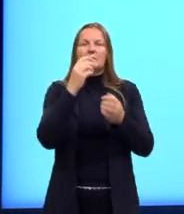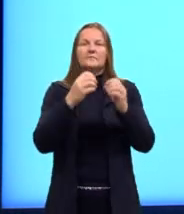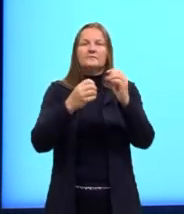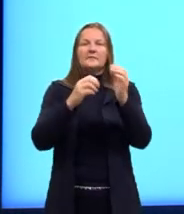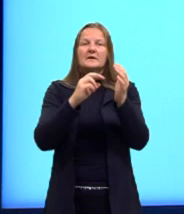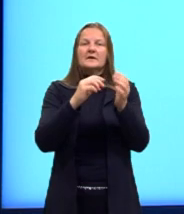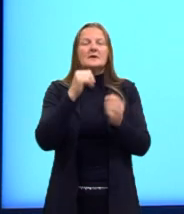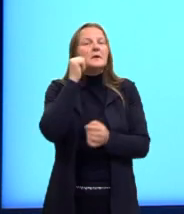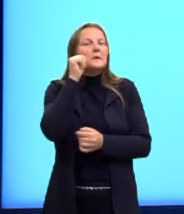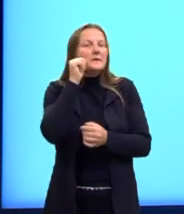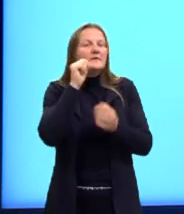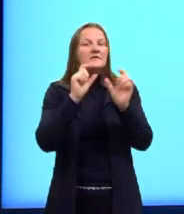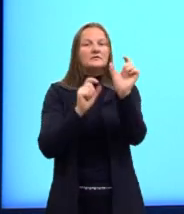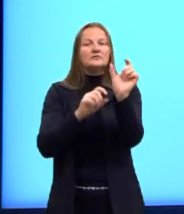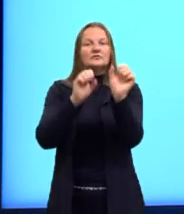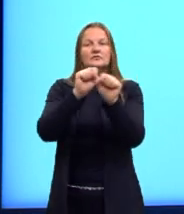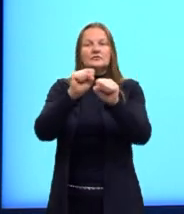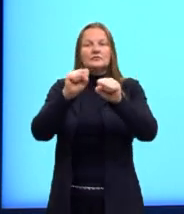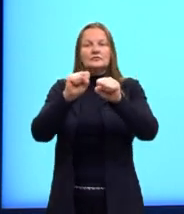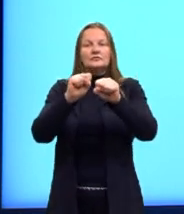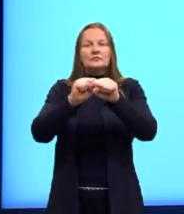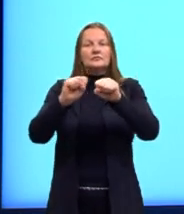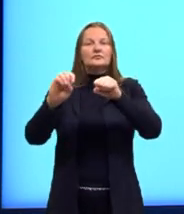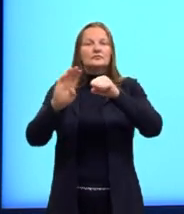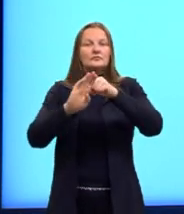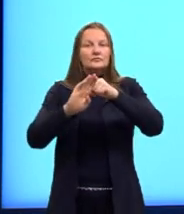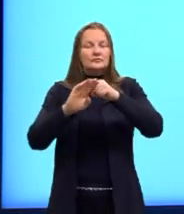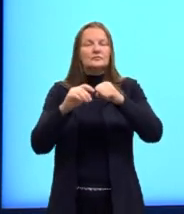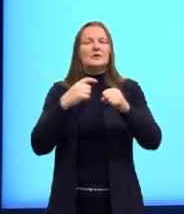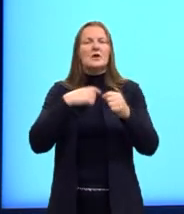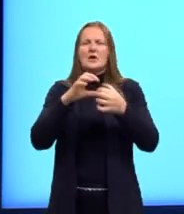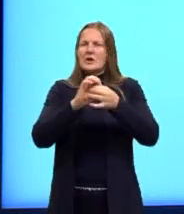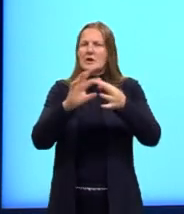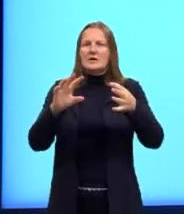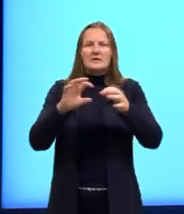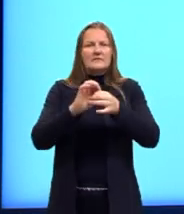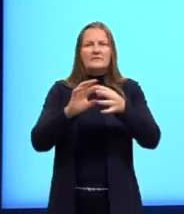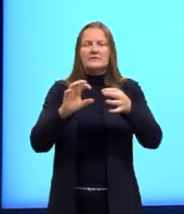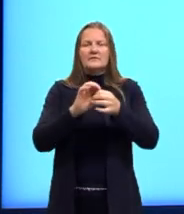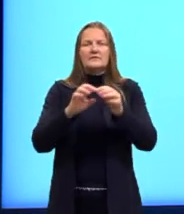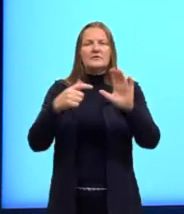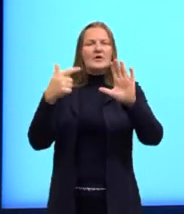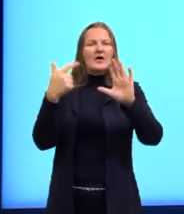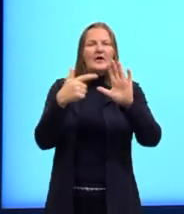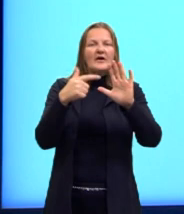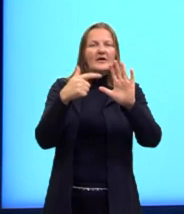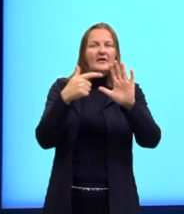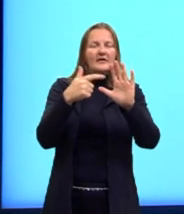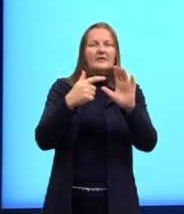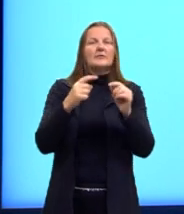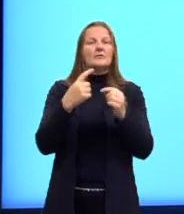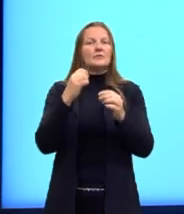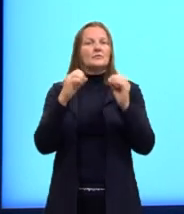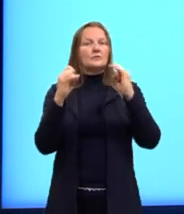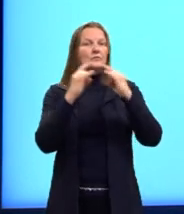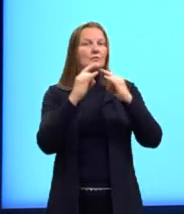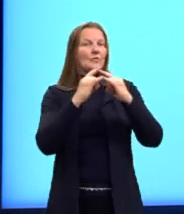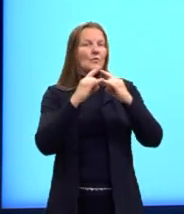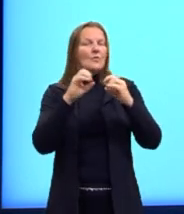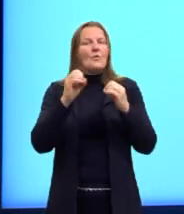na literatura né tem a ver com uma composição livre e irônica contra instituições